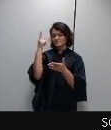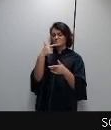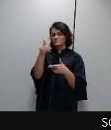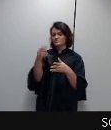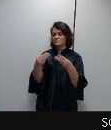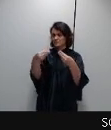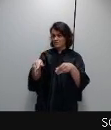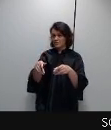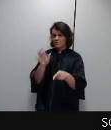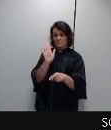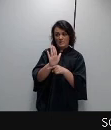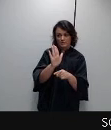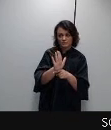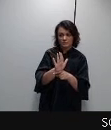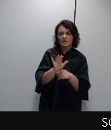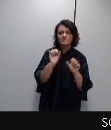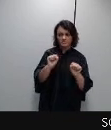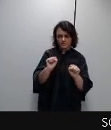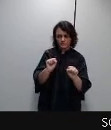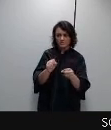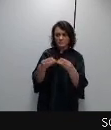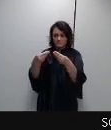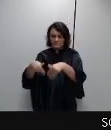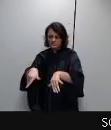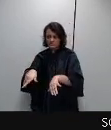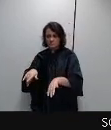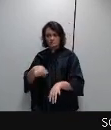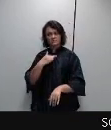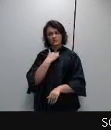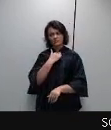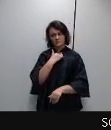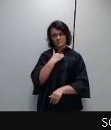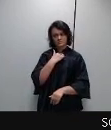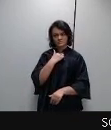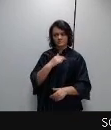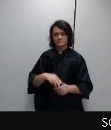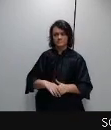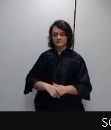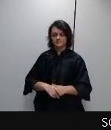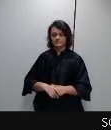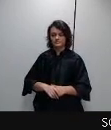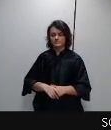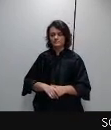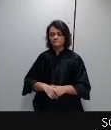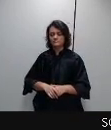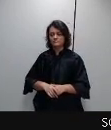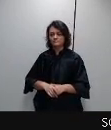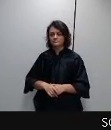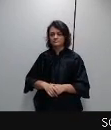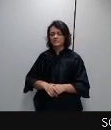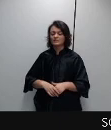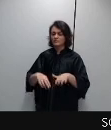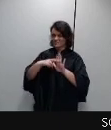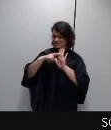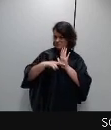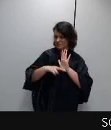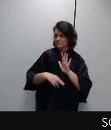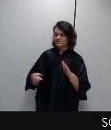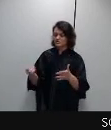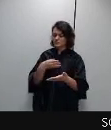não pode aplicar pois bem a questão do início da eficácia da regras das regras jurídicas